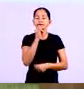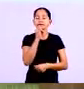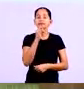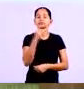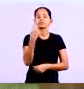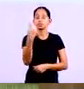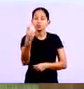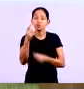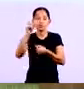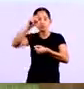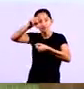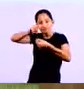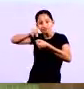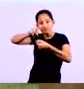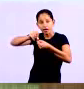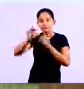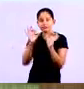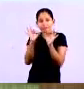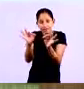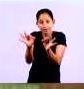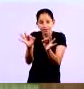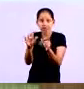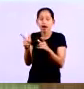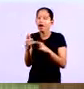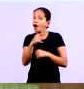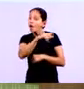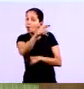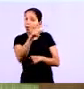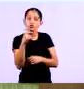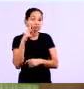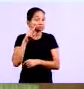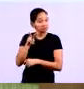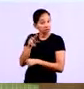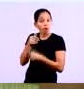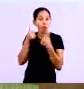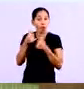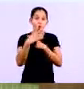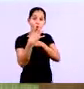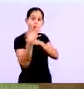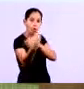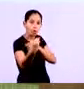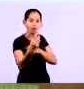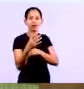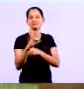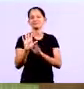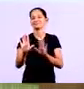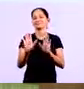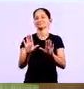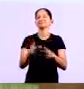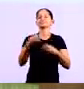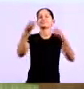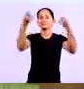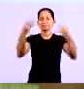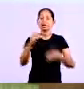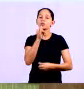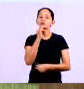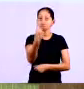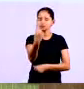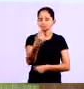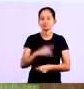um faz alguma ação em qualquer lugar do mundo, as empresas copiam e colocam para cá. Correto? Depois, no final, a gente vai citar um exemplo sobre